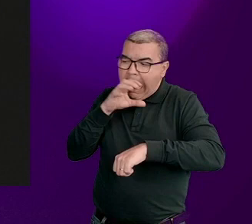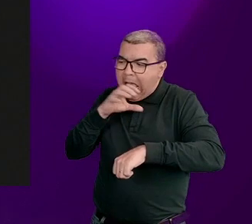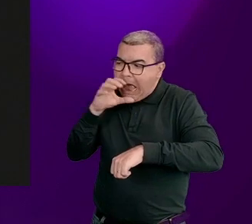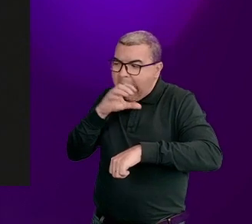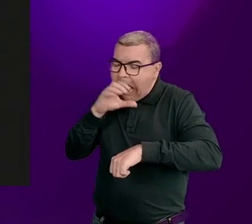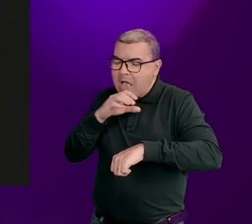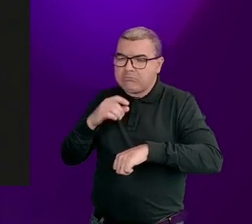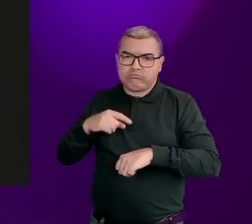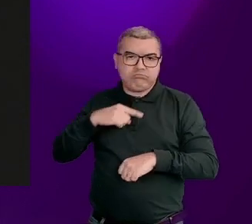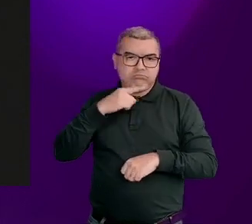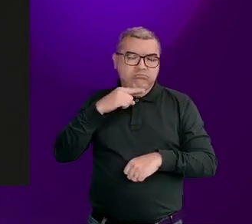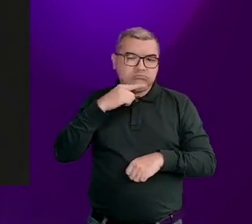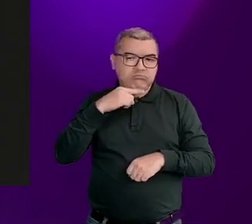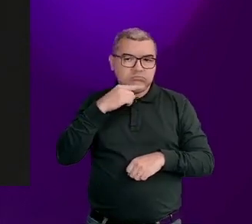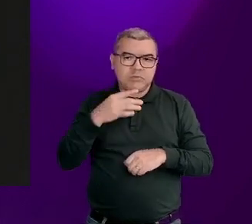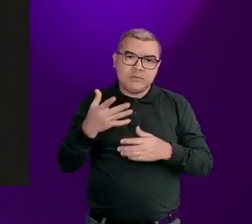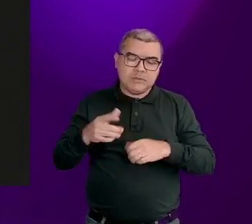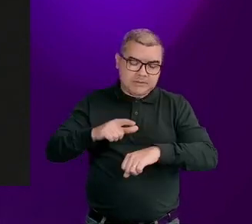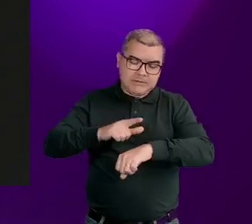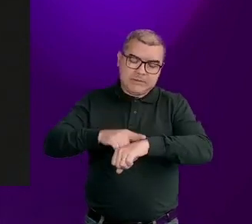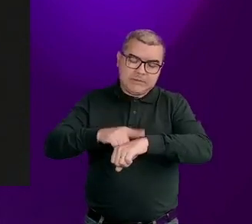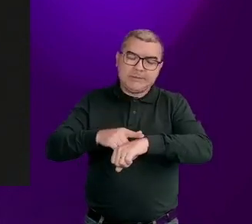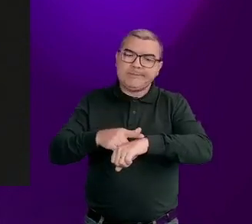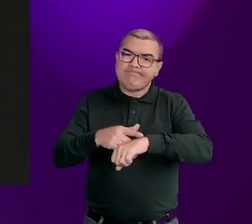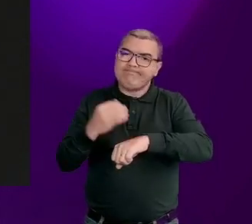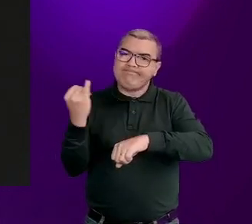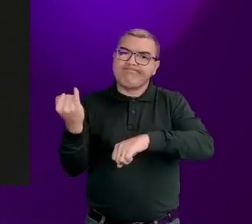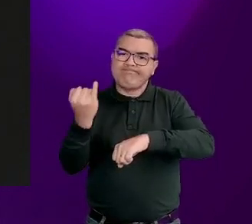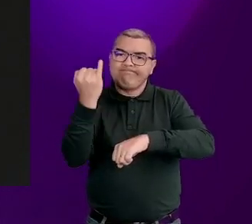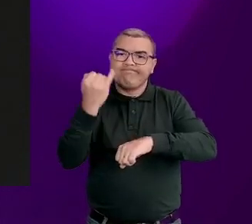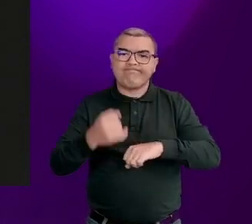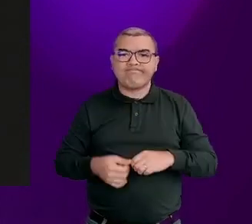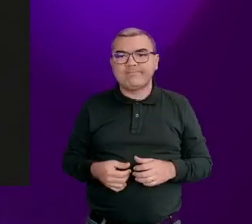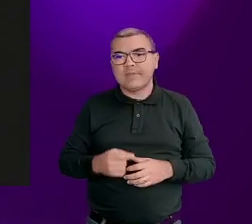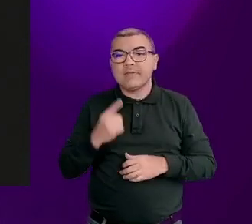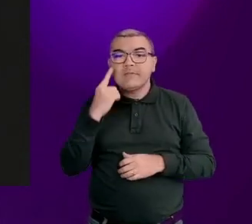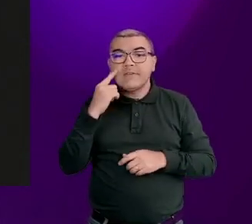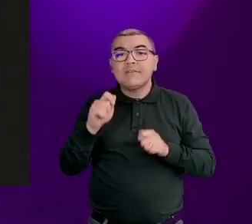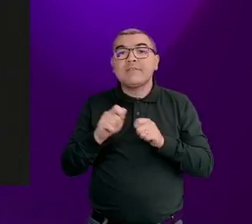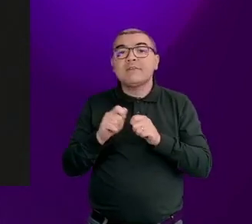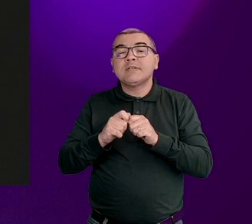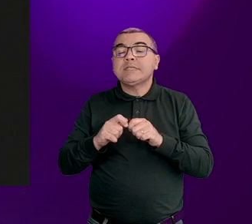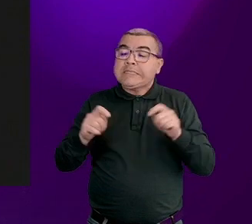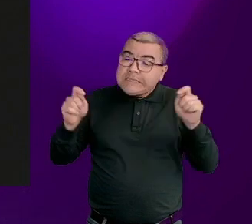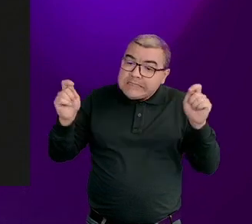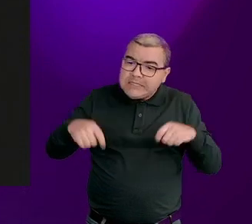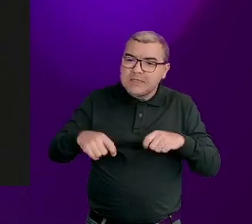vezes, é muito. Então, é o que é possível, né?